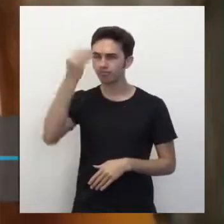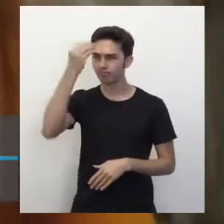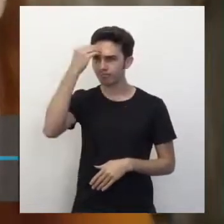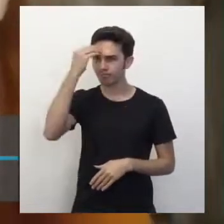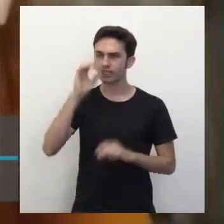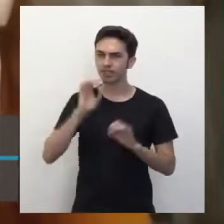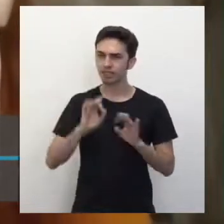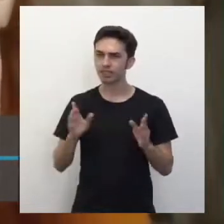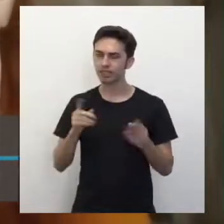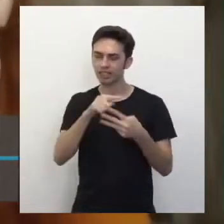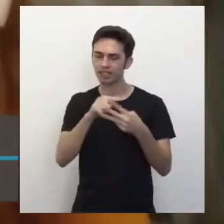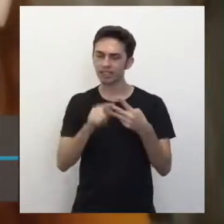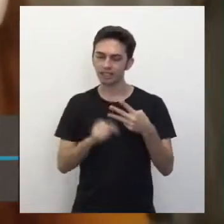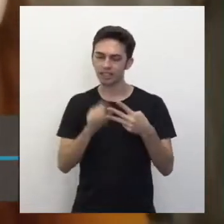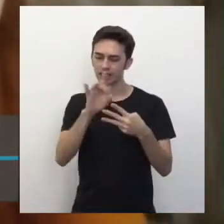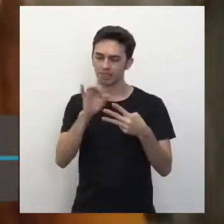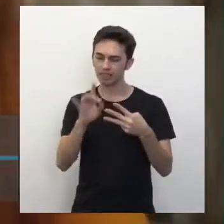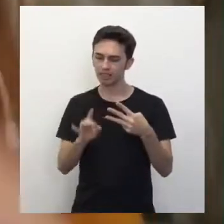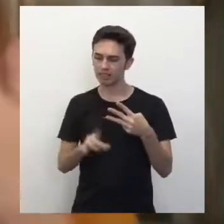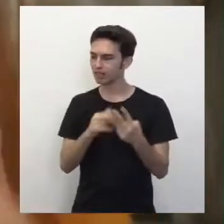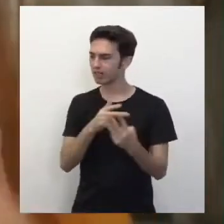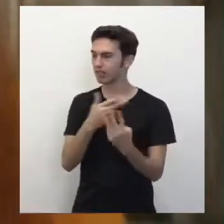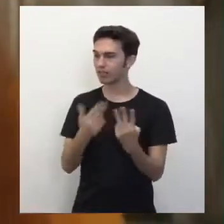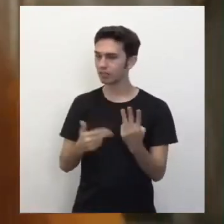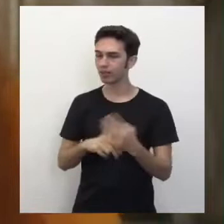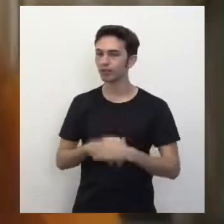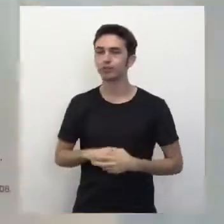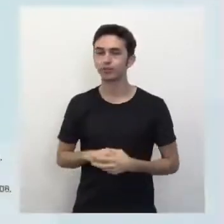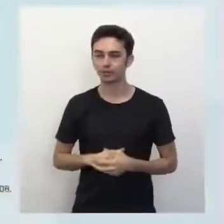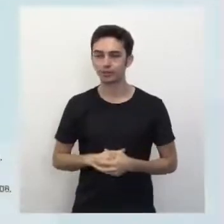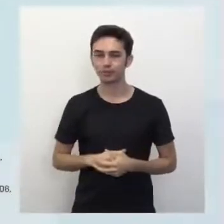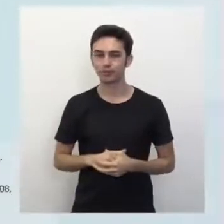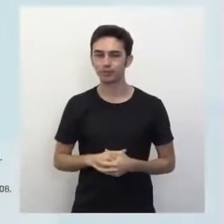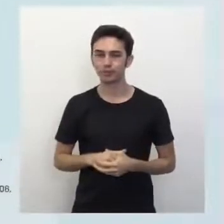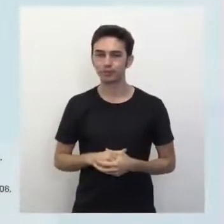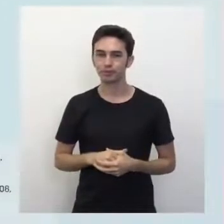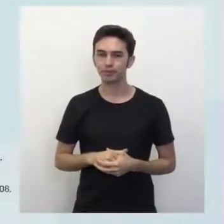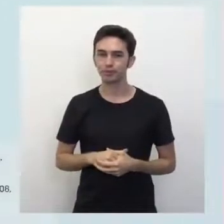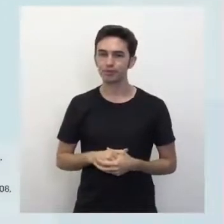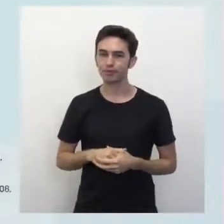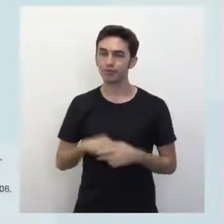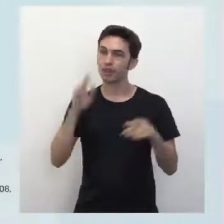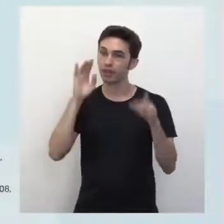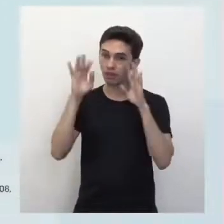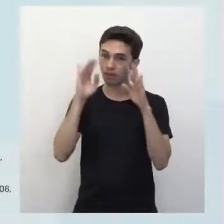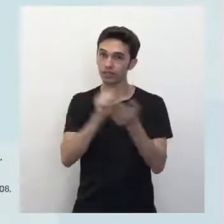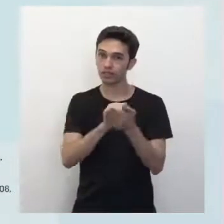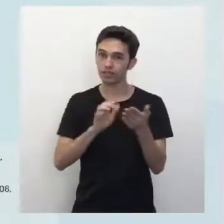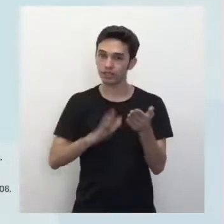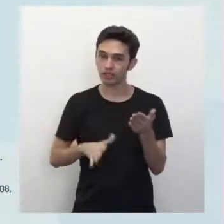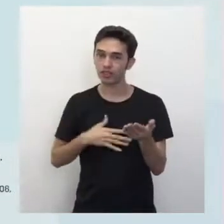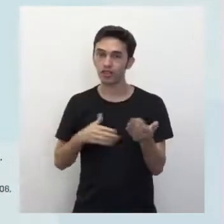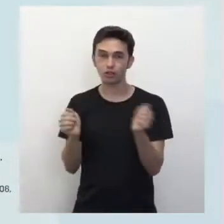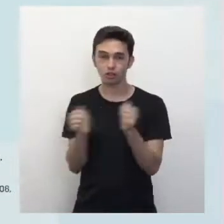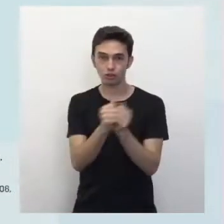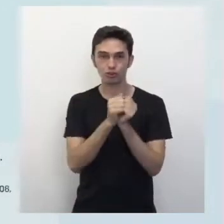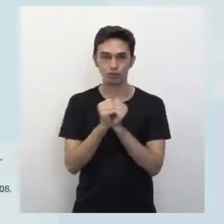cada um desses 3 elementos. Eu gostaria que nós pudéssemos, então, fazer esse exercício